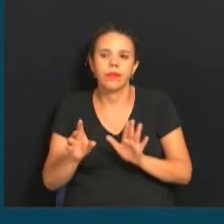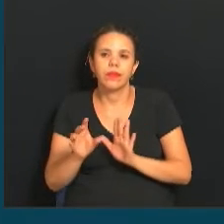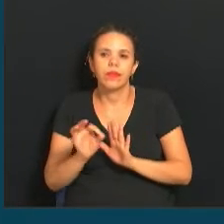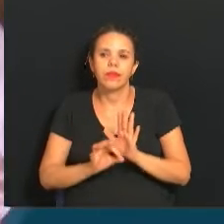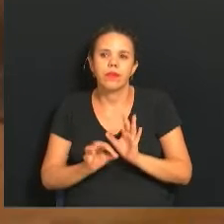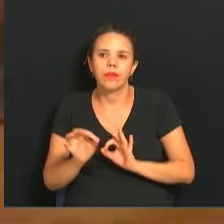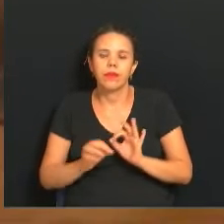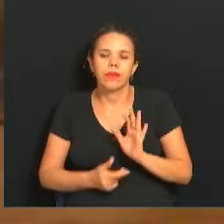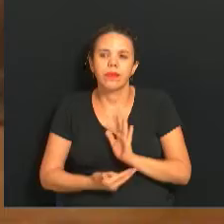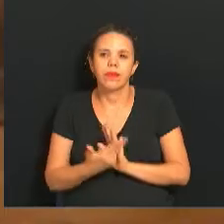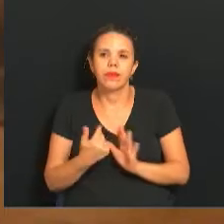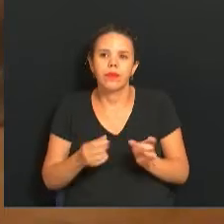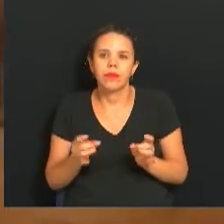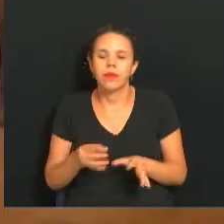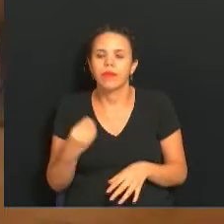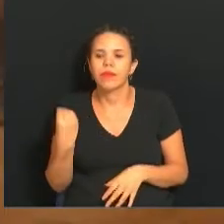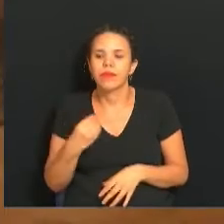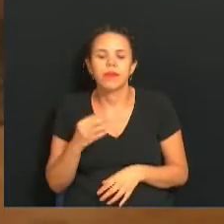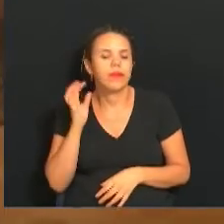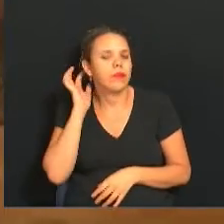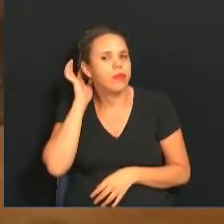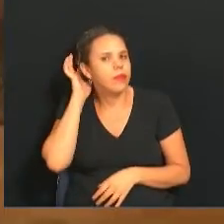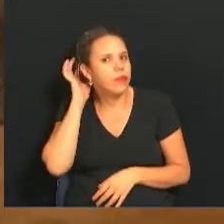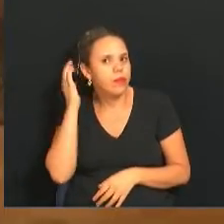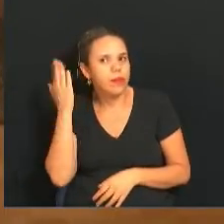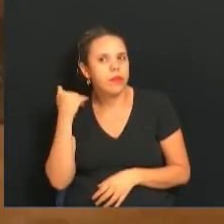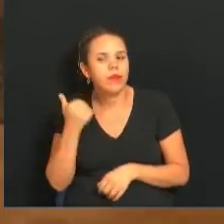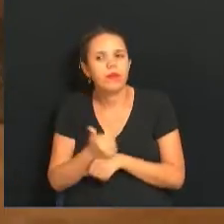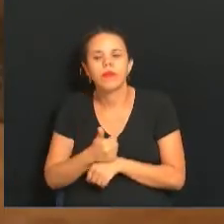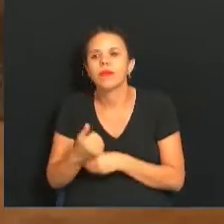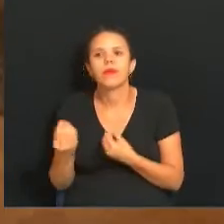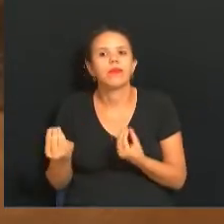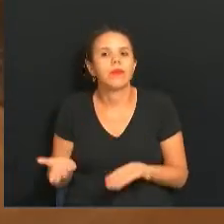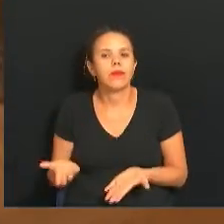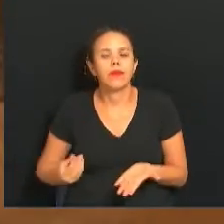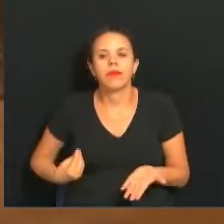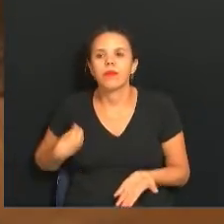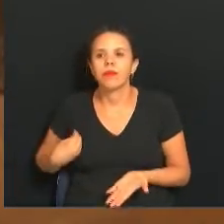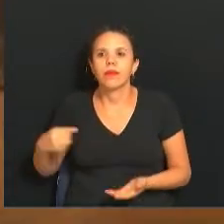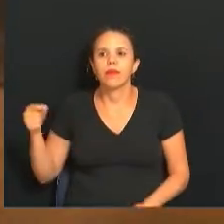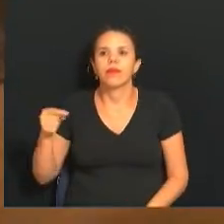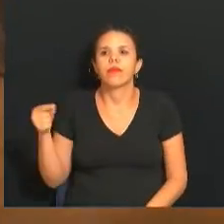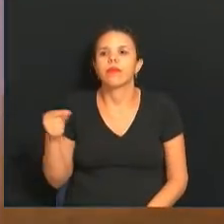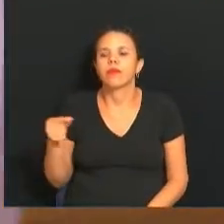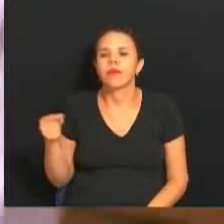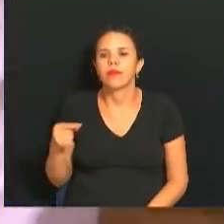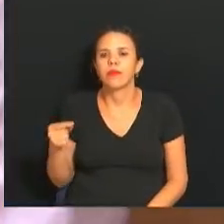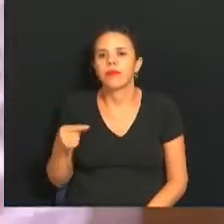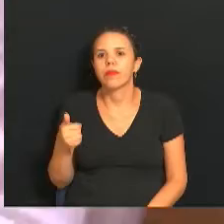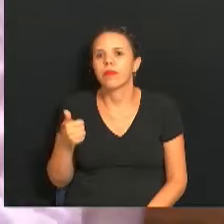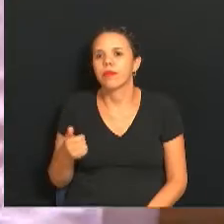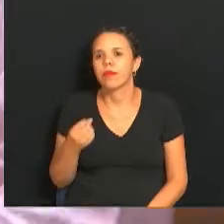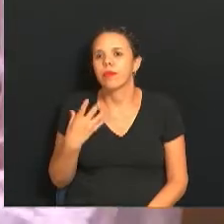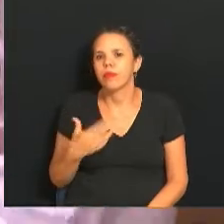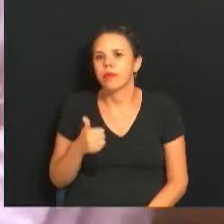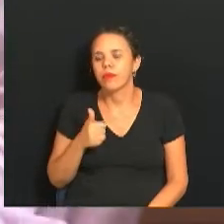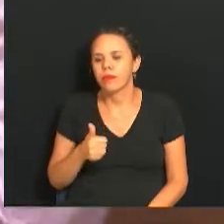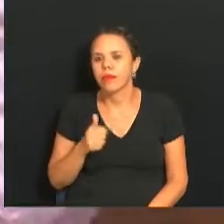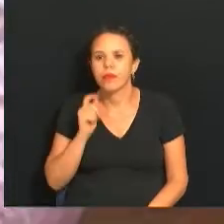marketing. Bom, e para a gente entender um pouquinho mais sobre essa profissão, eu estou aqui com a Deli. Tudo bom, Deli? Tudo bem,